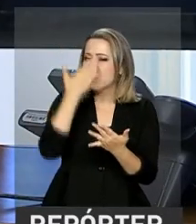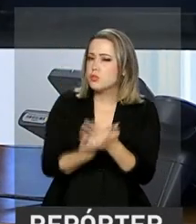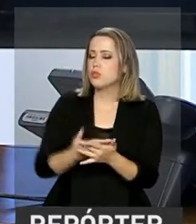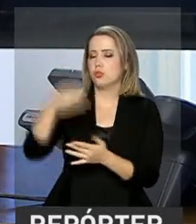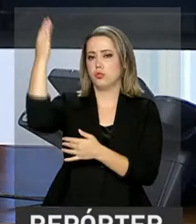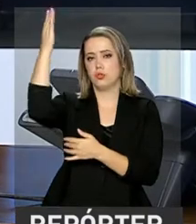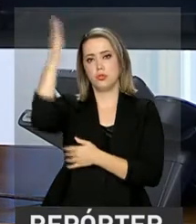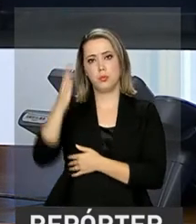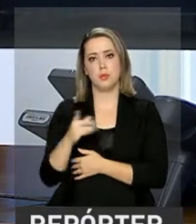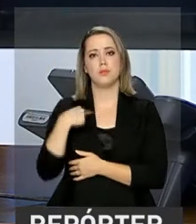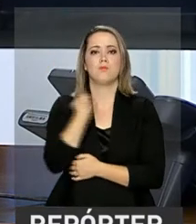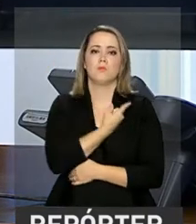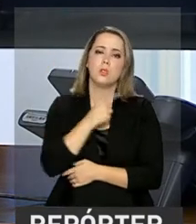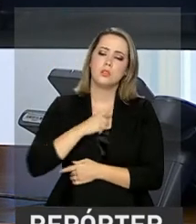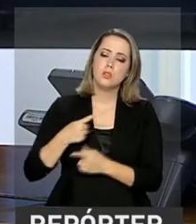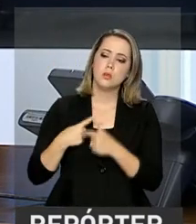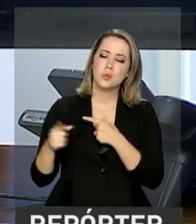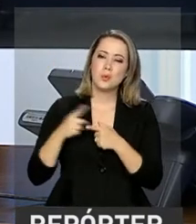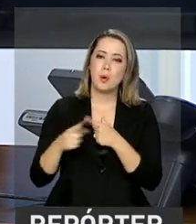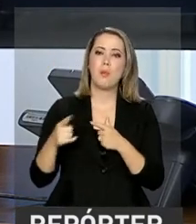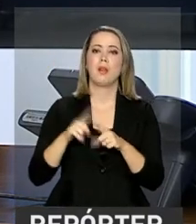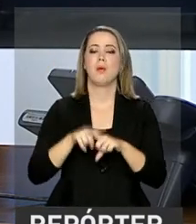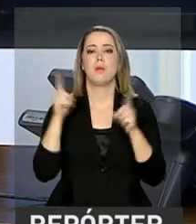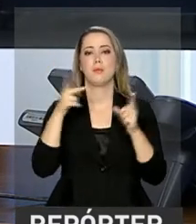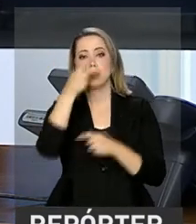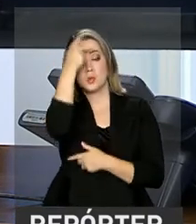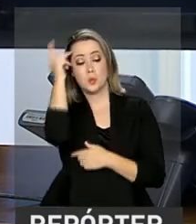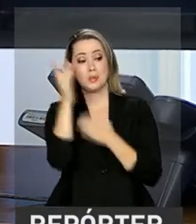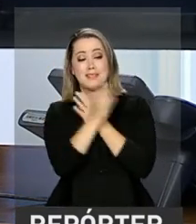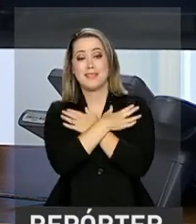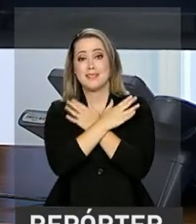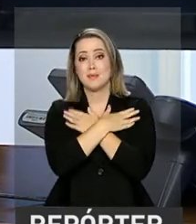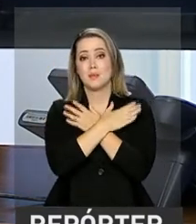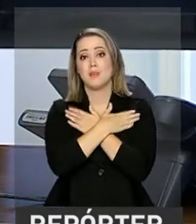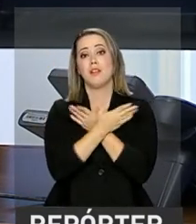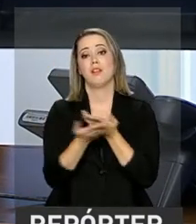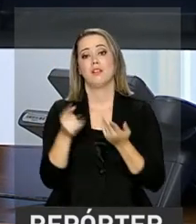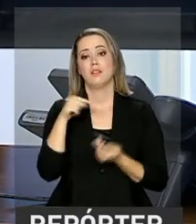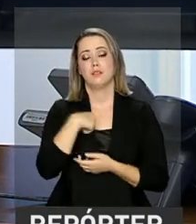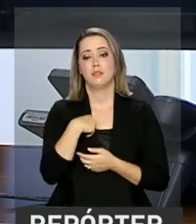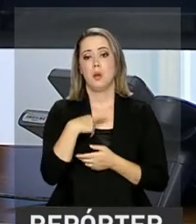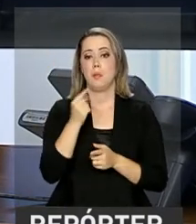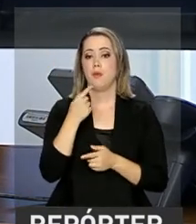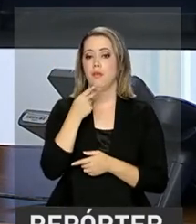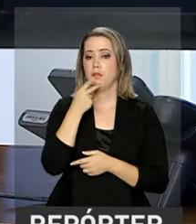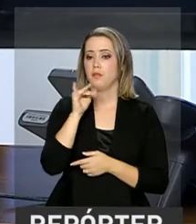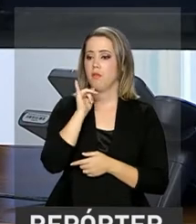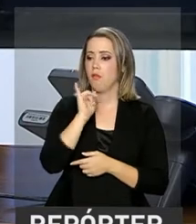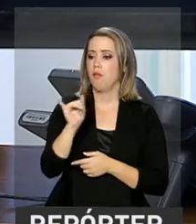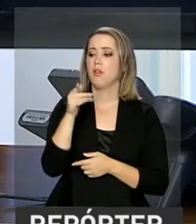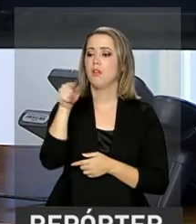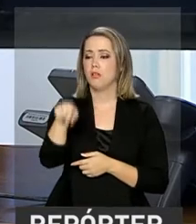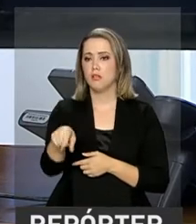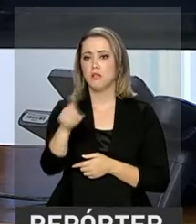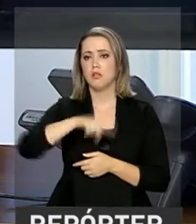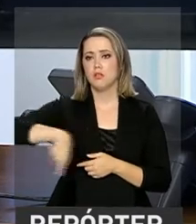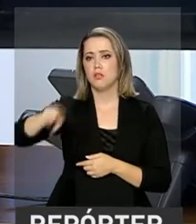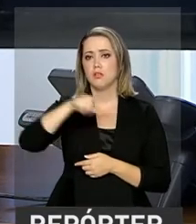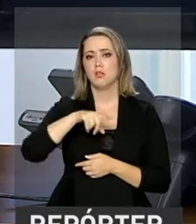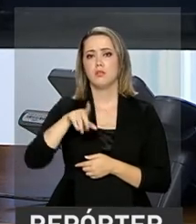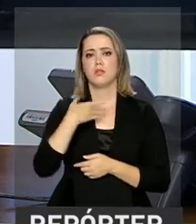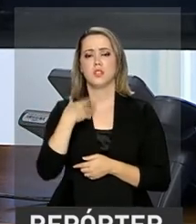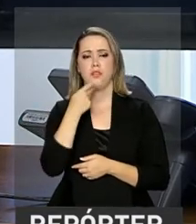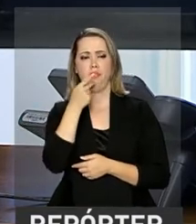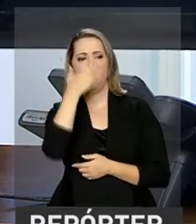estamos passando por dificuldades eu sei olha quem está desempregado por exemplo vai receber a minha palavra meu caro você está sugerindo